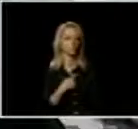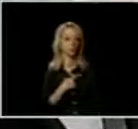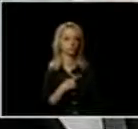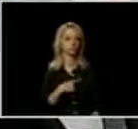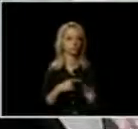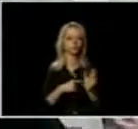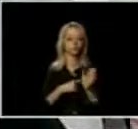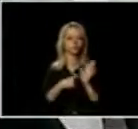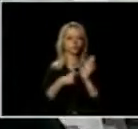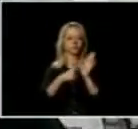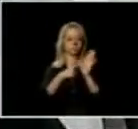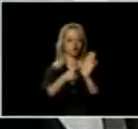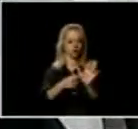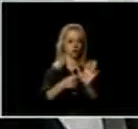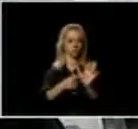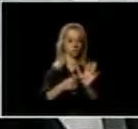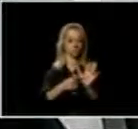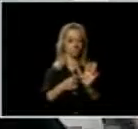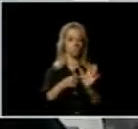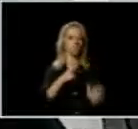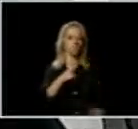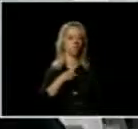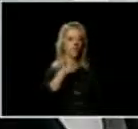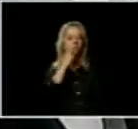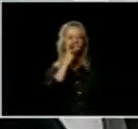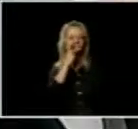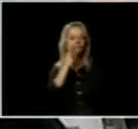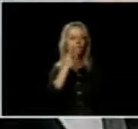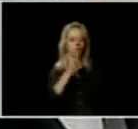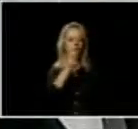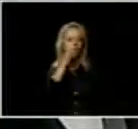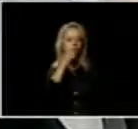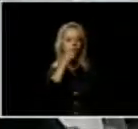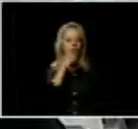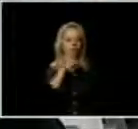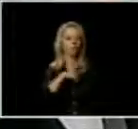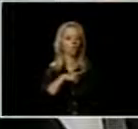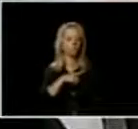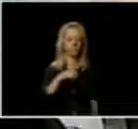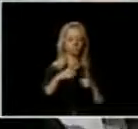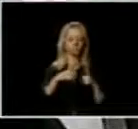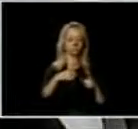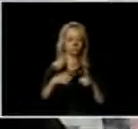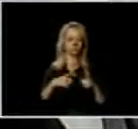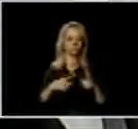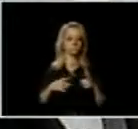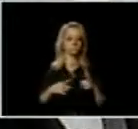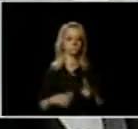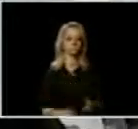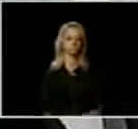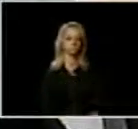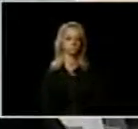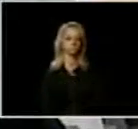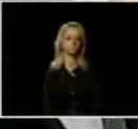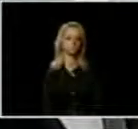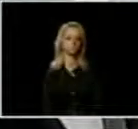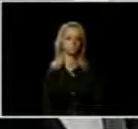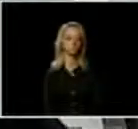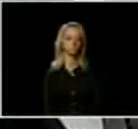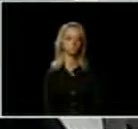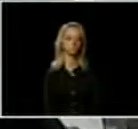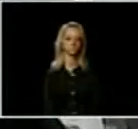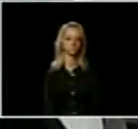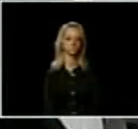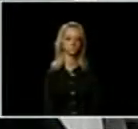tem um potencial enorme na questão do trabalho de shoppings, que eu conheço há muitos anos. Jamais eu vou